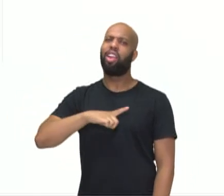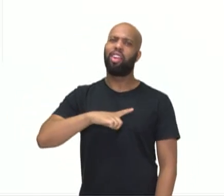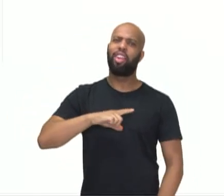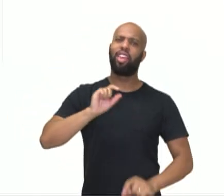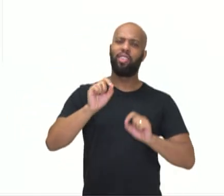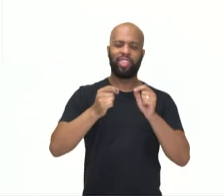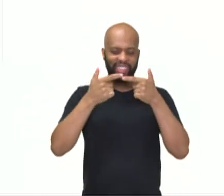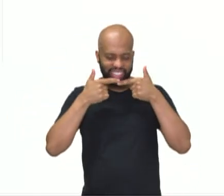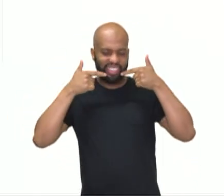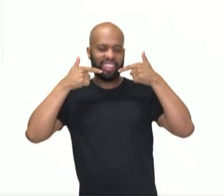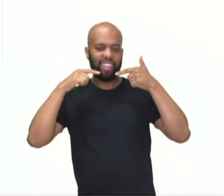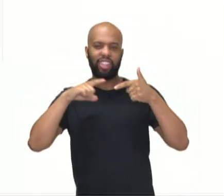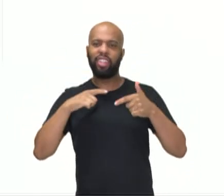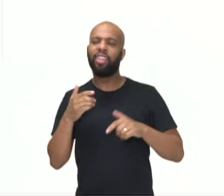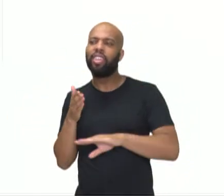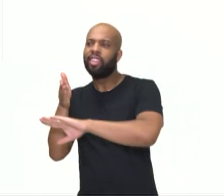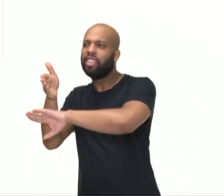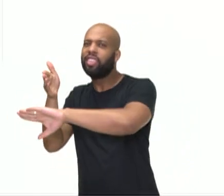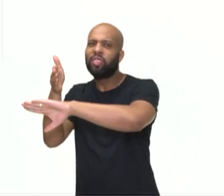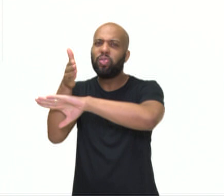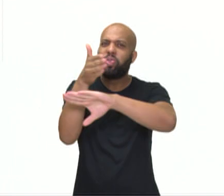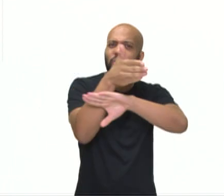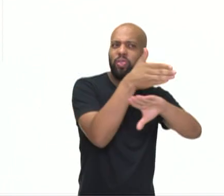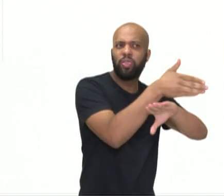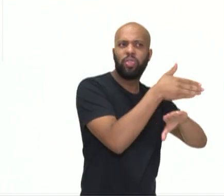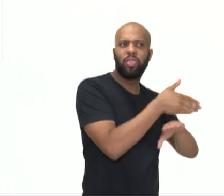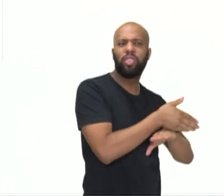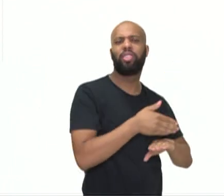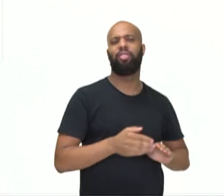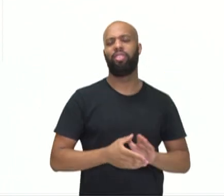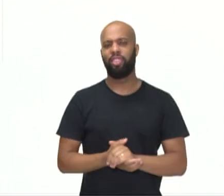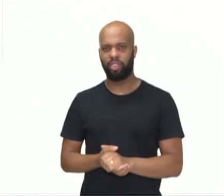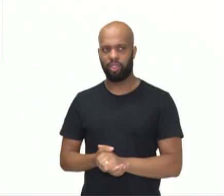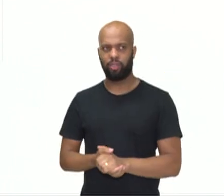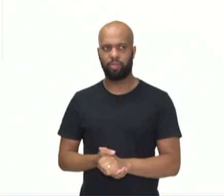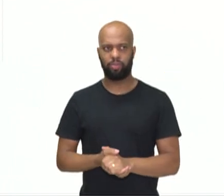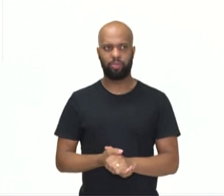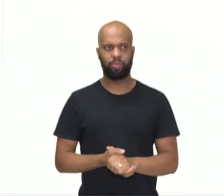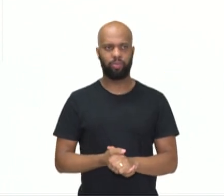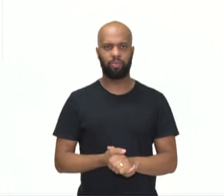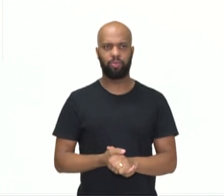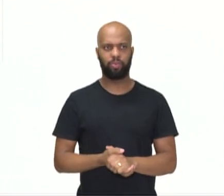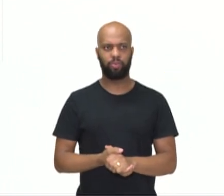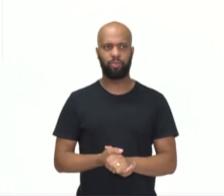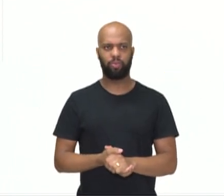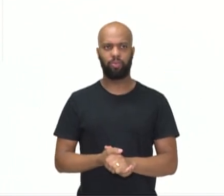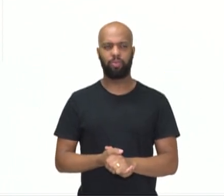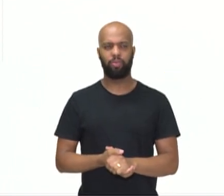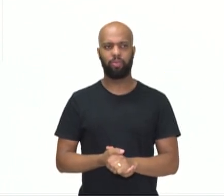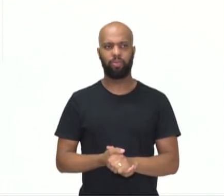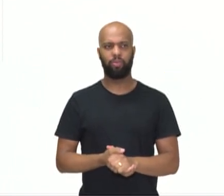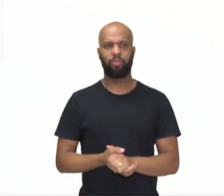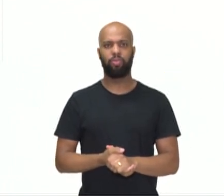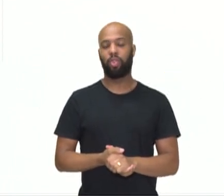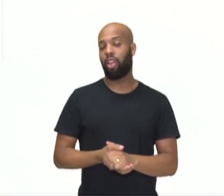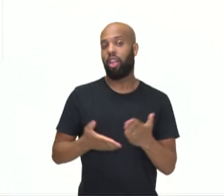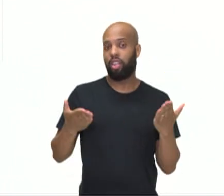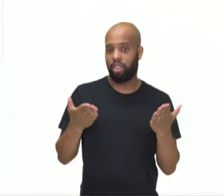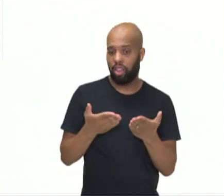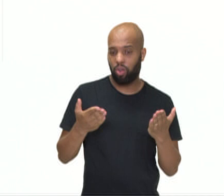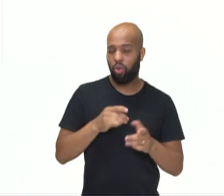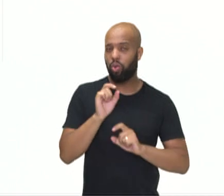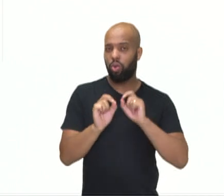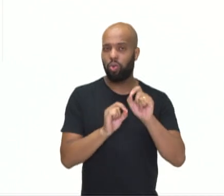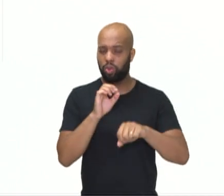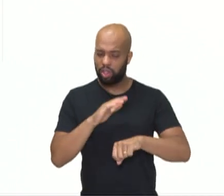simpáticos. Hemos visitado a Alhambra, el Generalife y el Albaicín. Por ahora, lo que